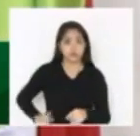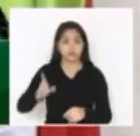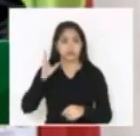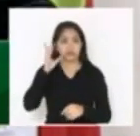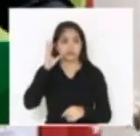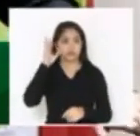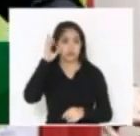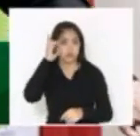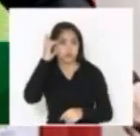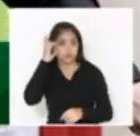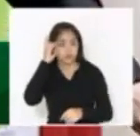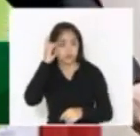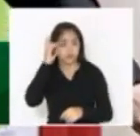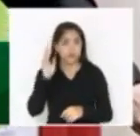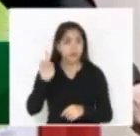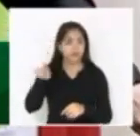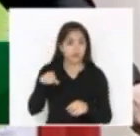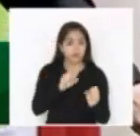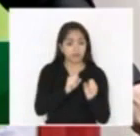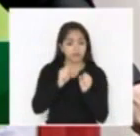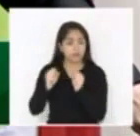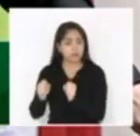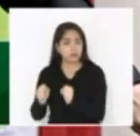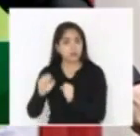é o Poder Executivo.